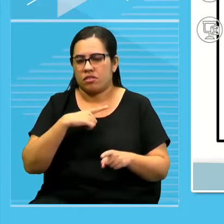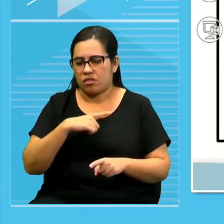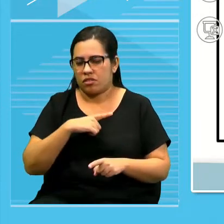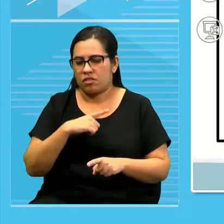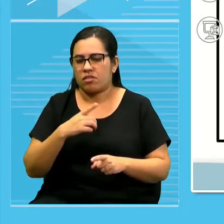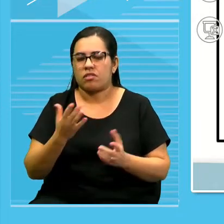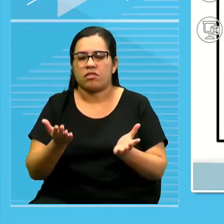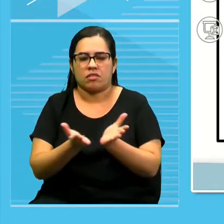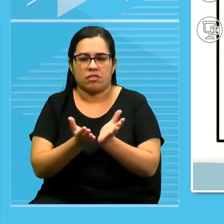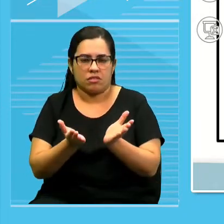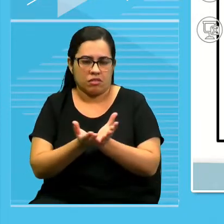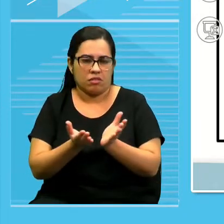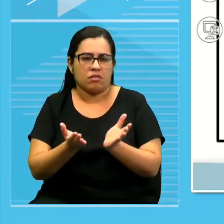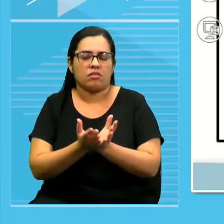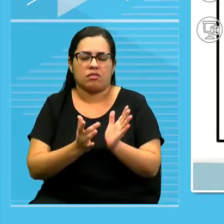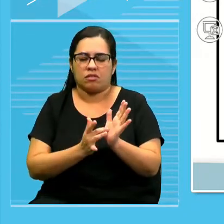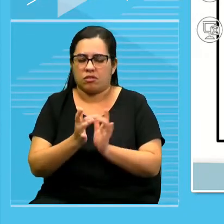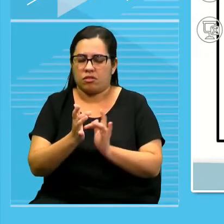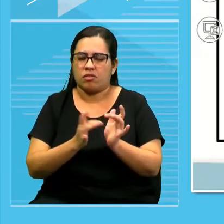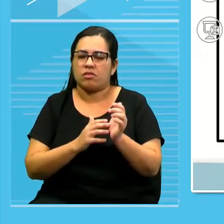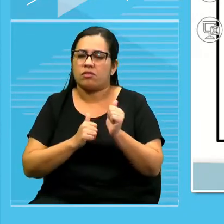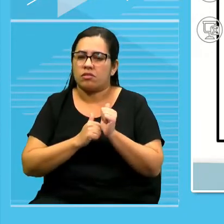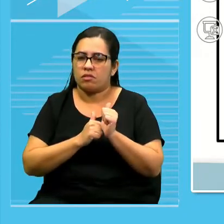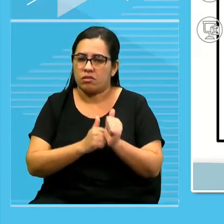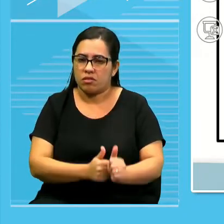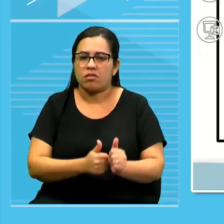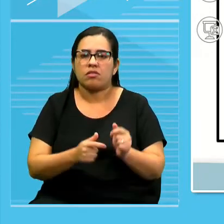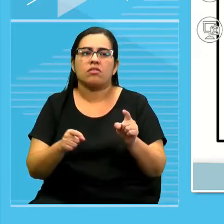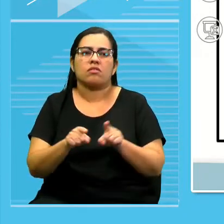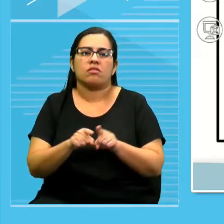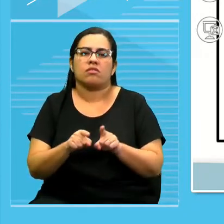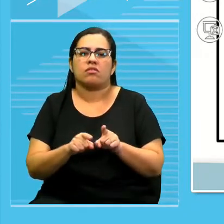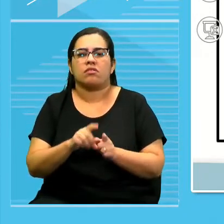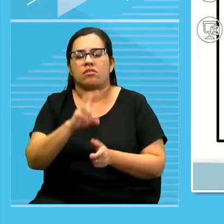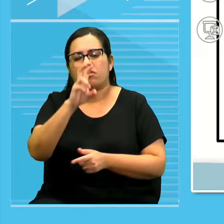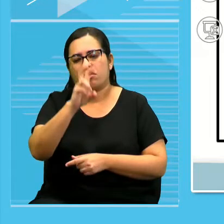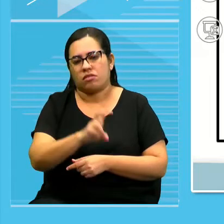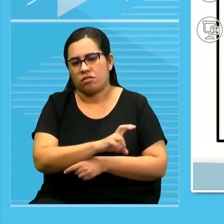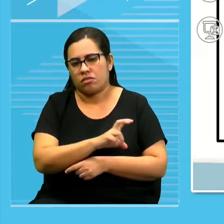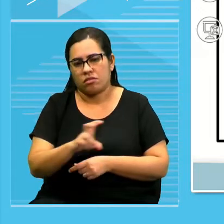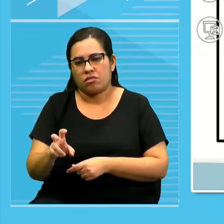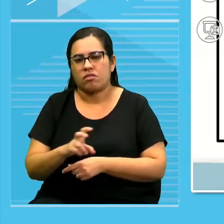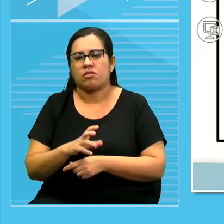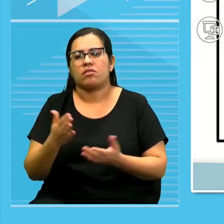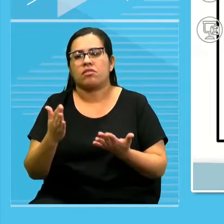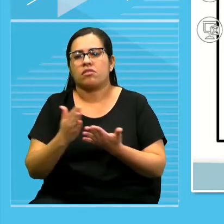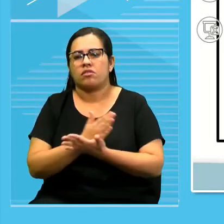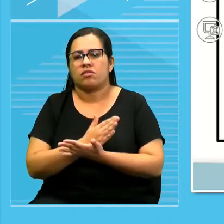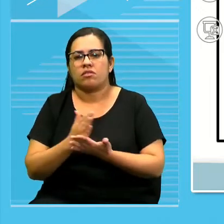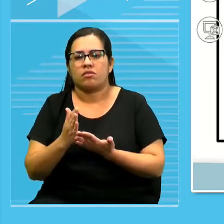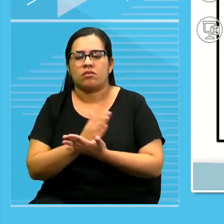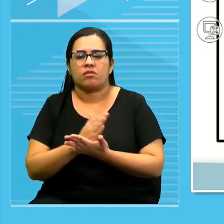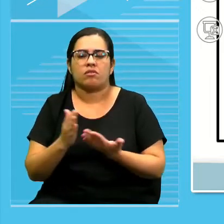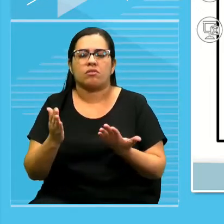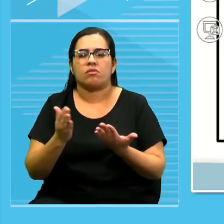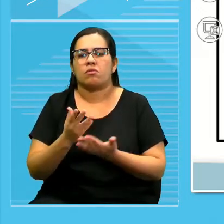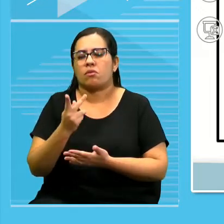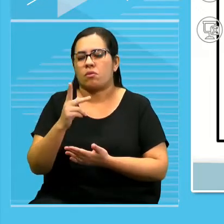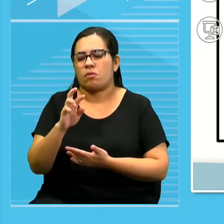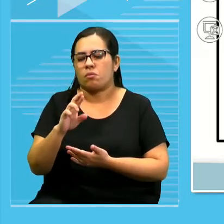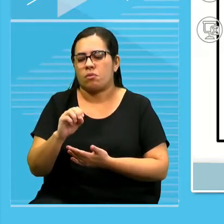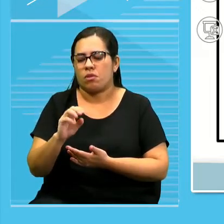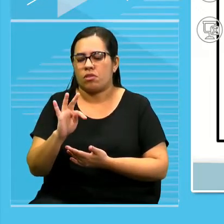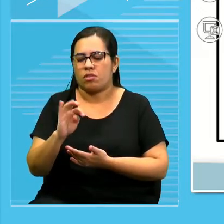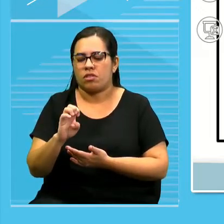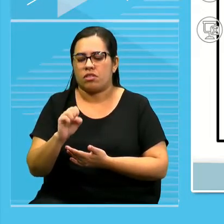religiões de base Cristã né Nós temos o catolicismo as religiões Protestantes as religiões